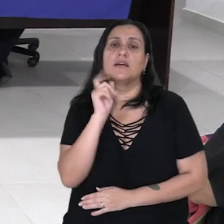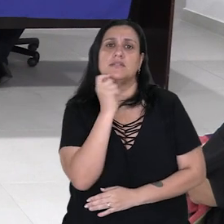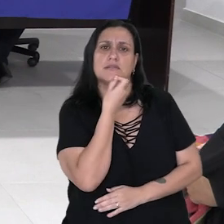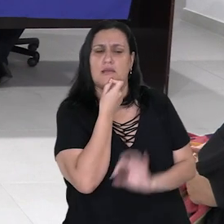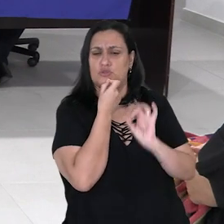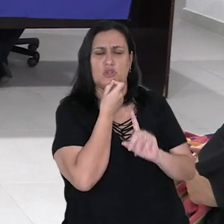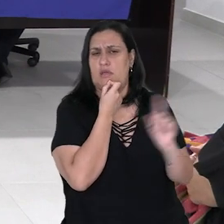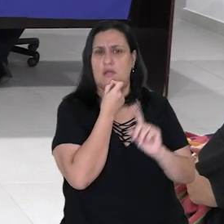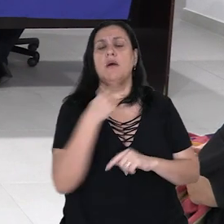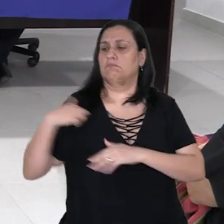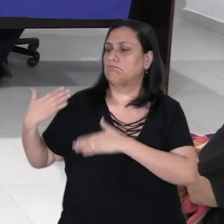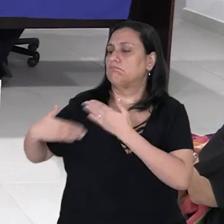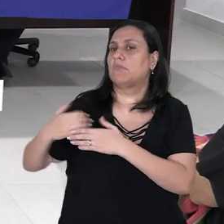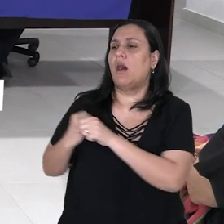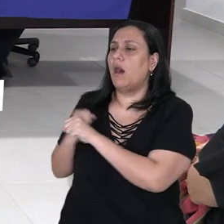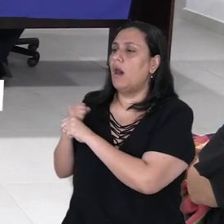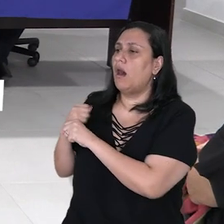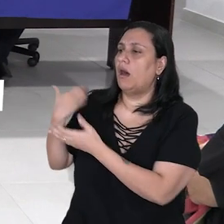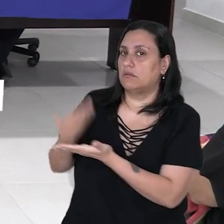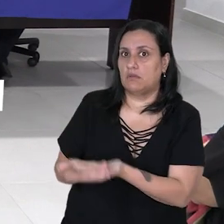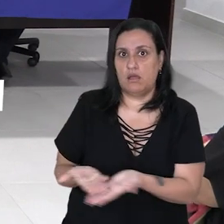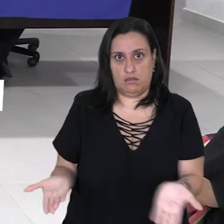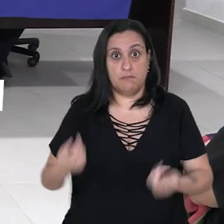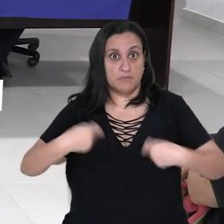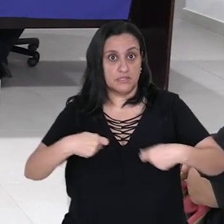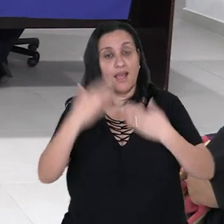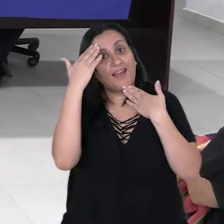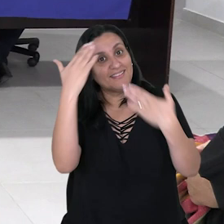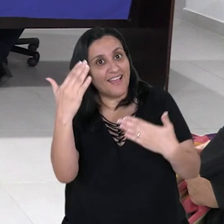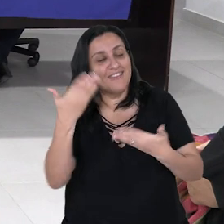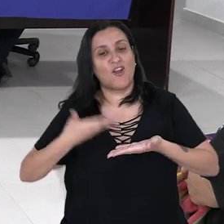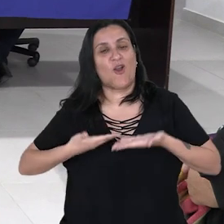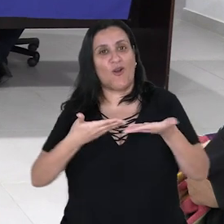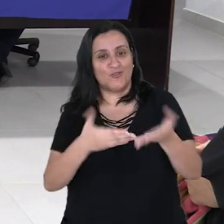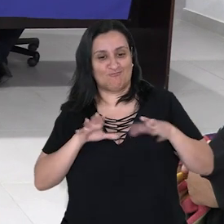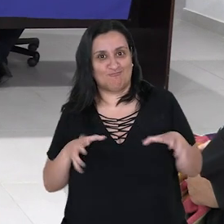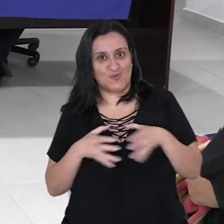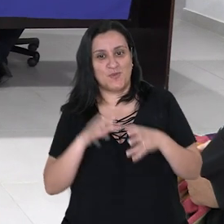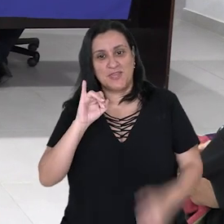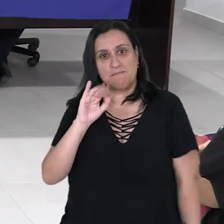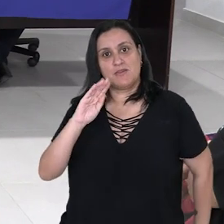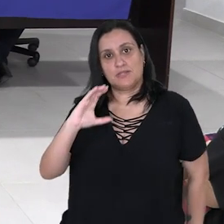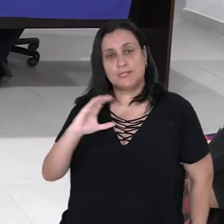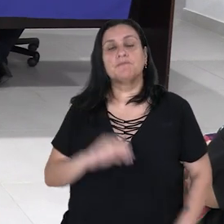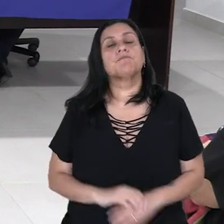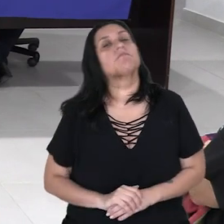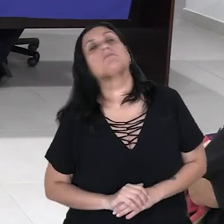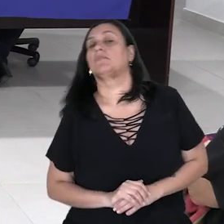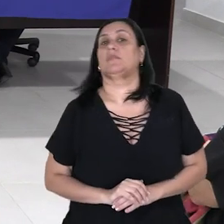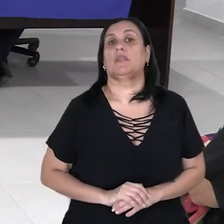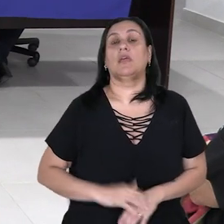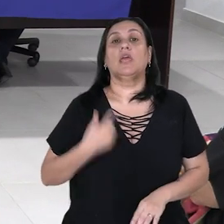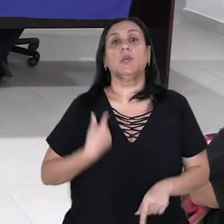setembro, mas durante todo o ano. Então, a gente agradece o convite em nome de toda a equipe. E eu vou contar um pouquinho